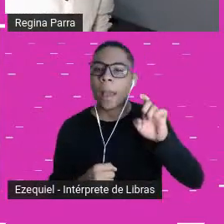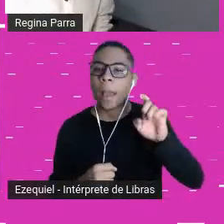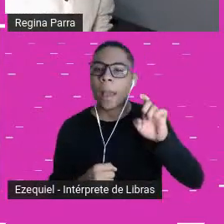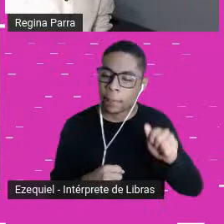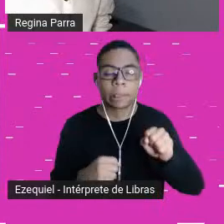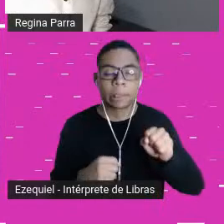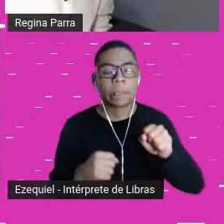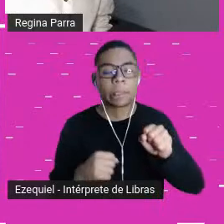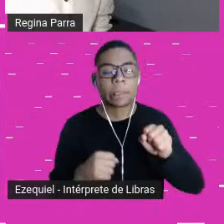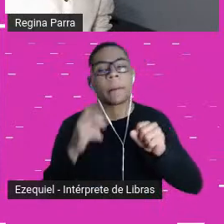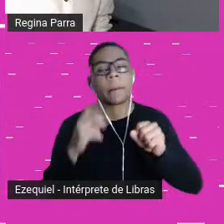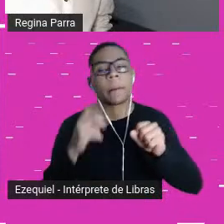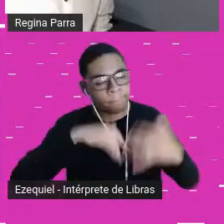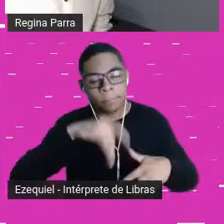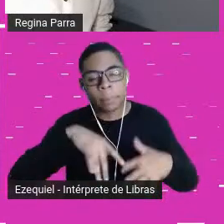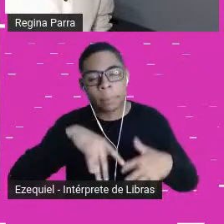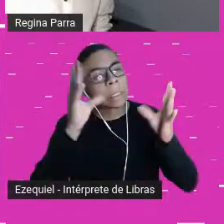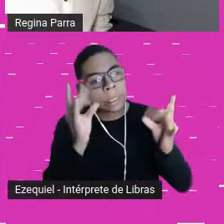ali todas